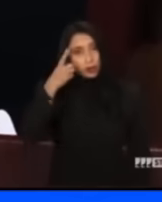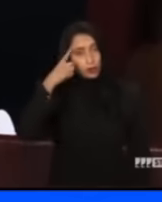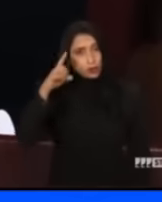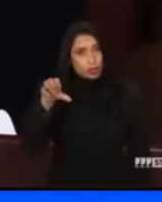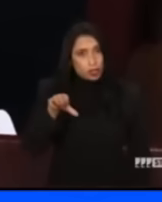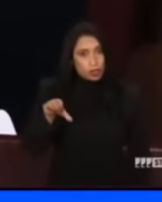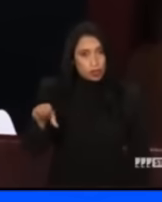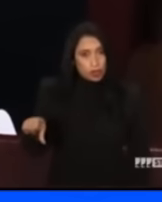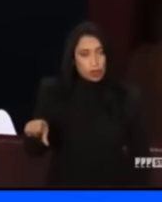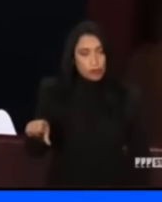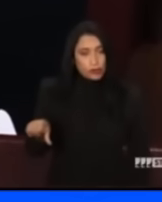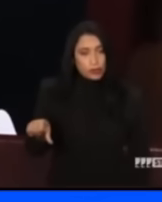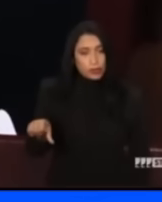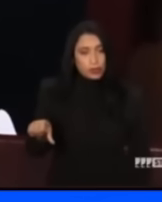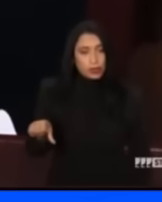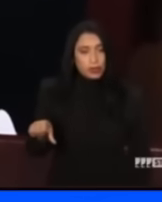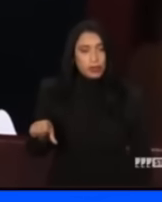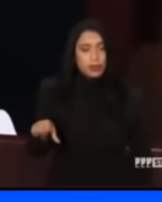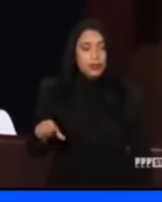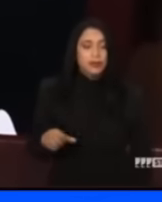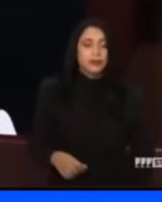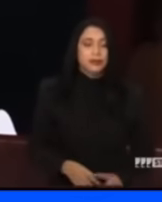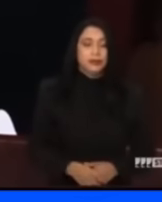9, onde veio